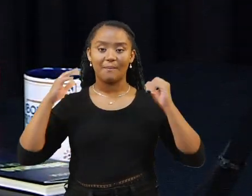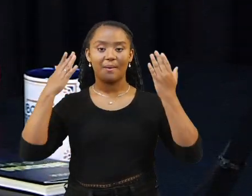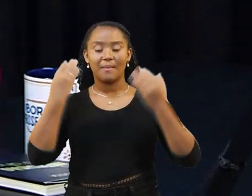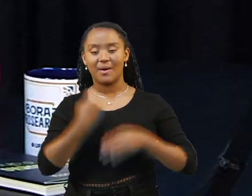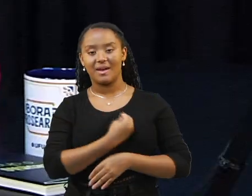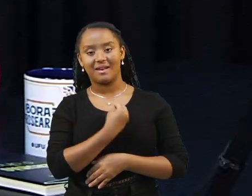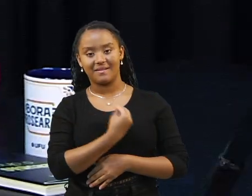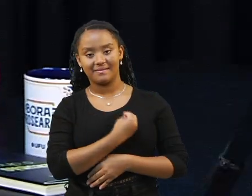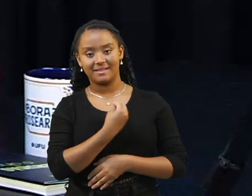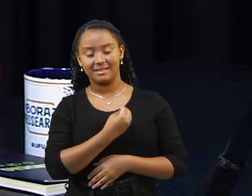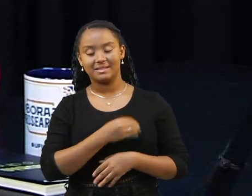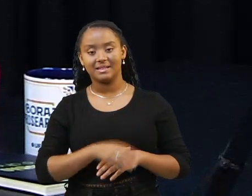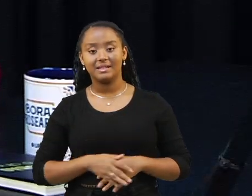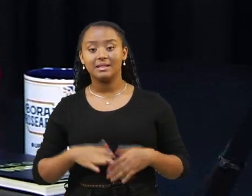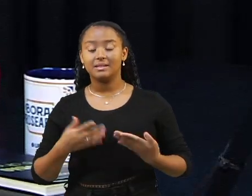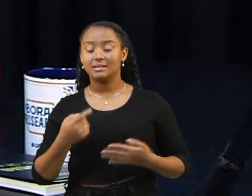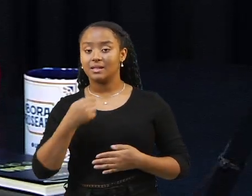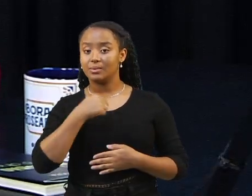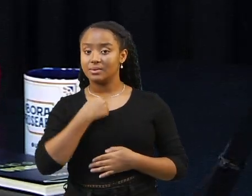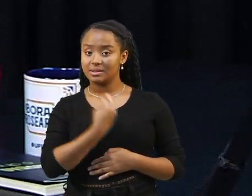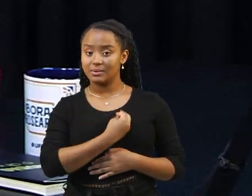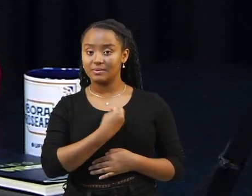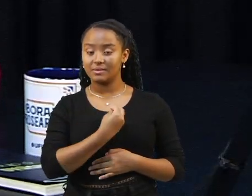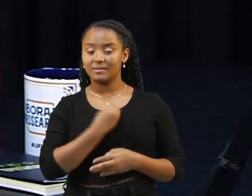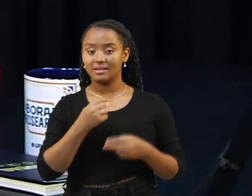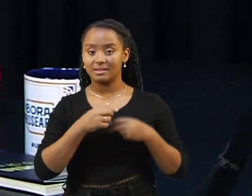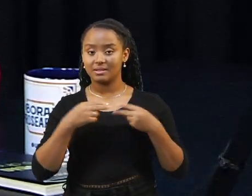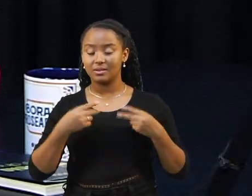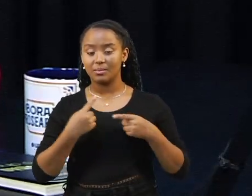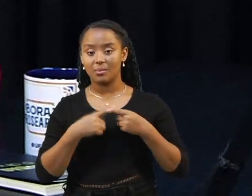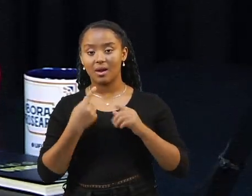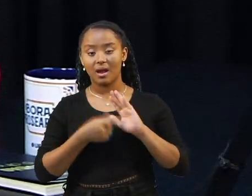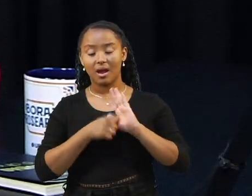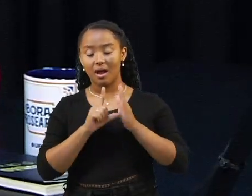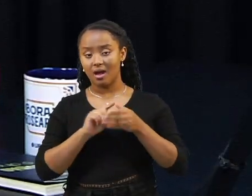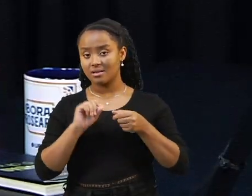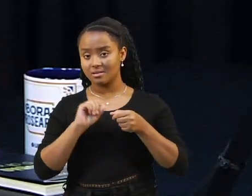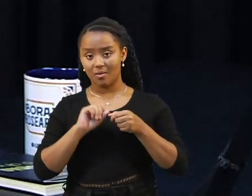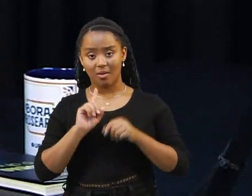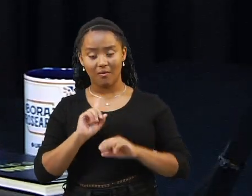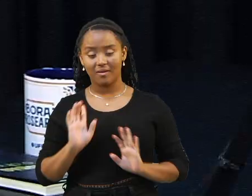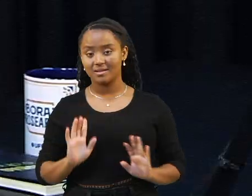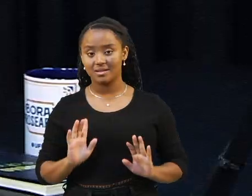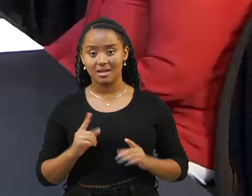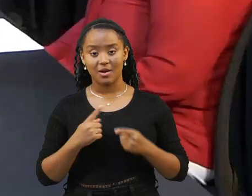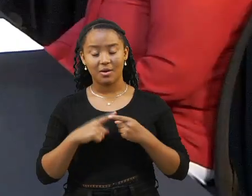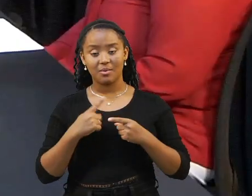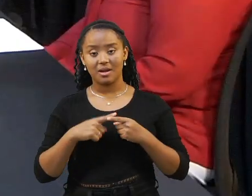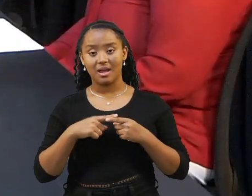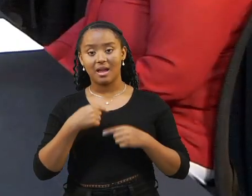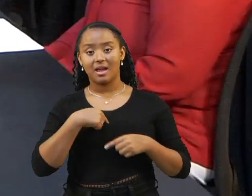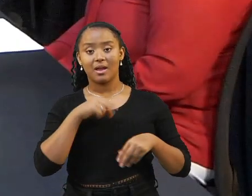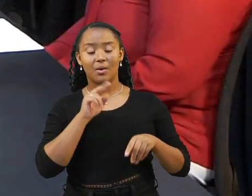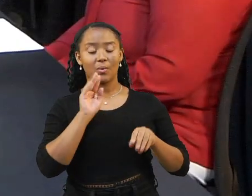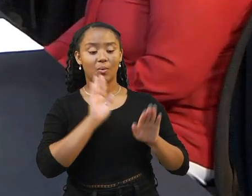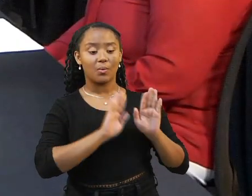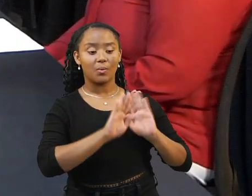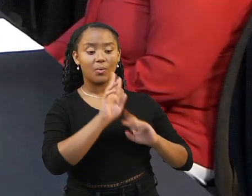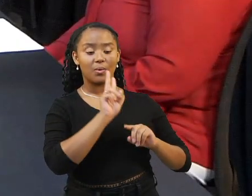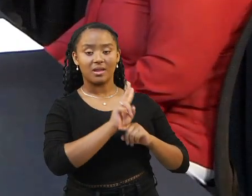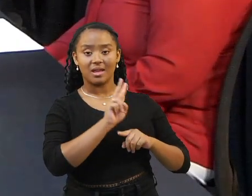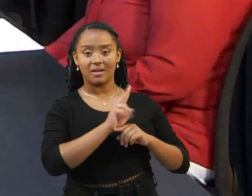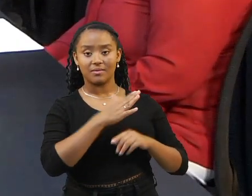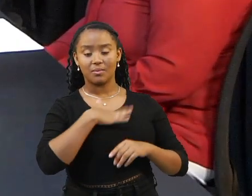gente celebra a vida, sabe? Então, eu tenho vivido isso. Antes eu não fazia porque